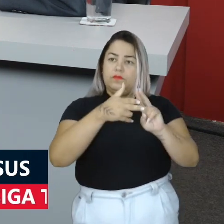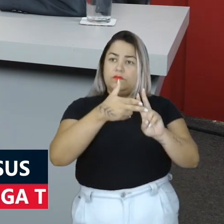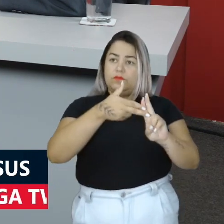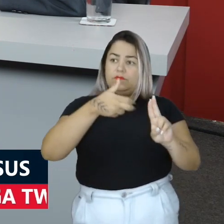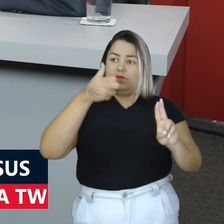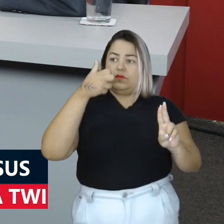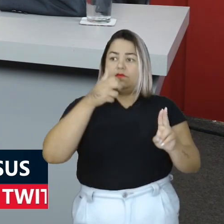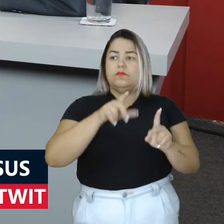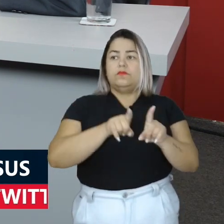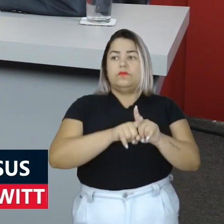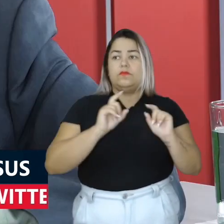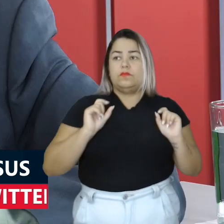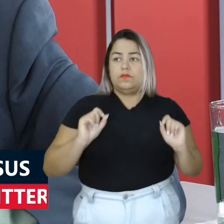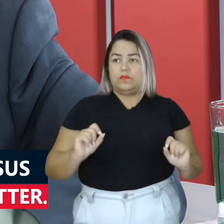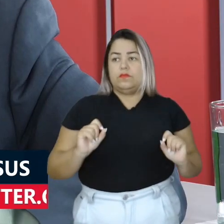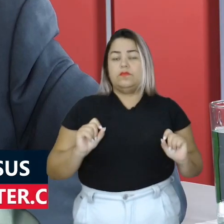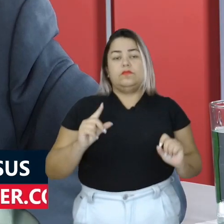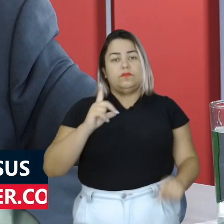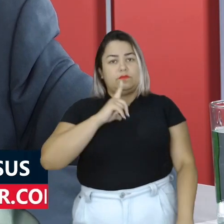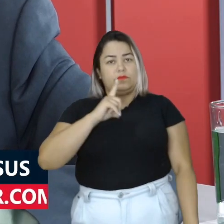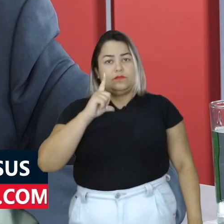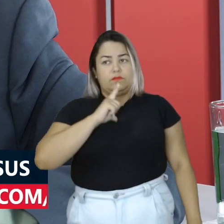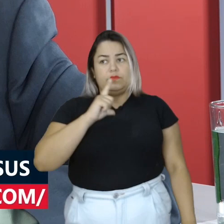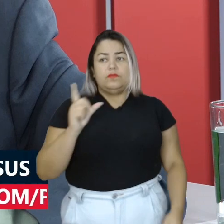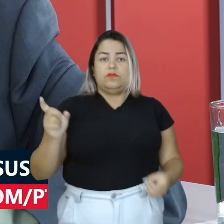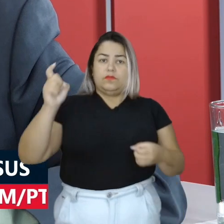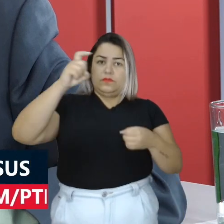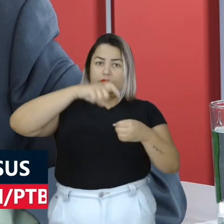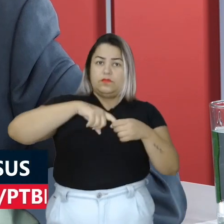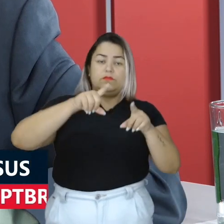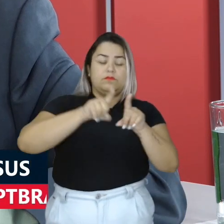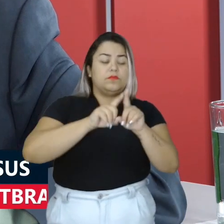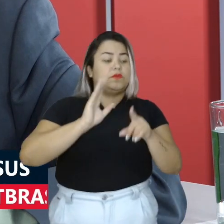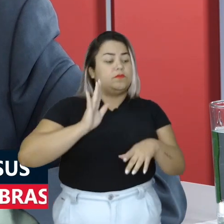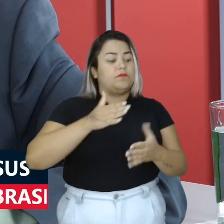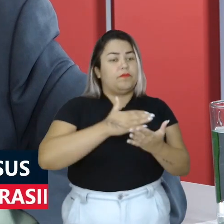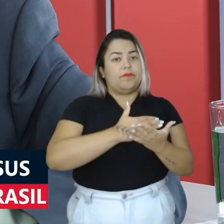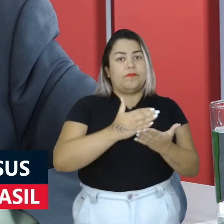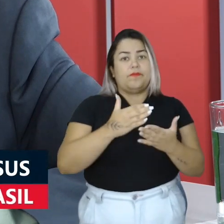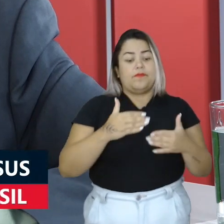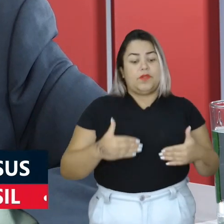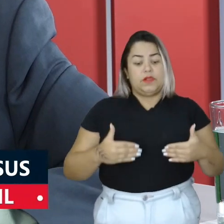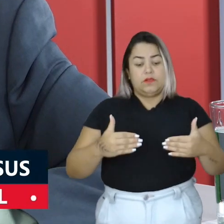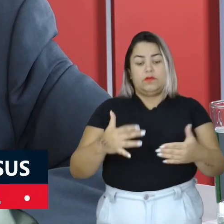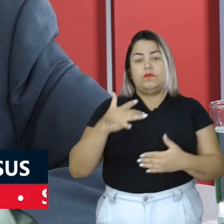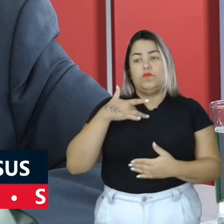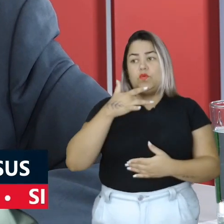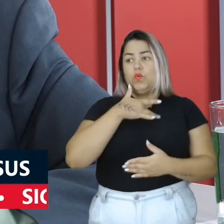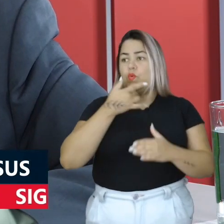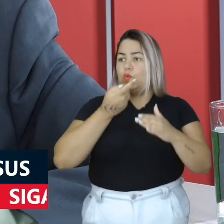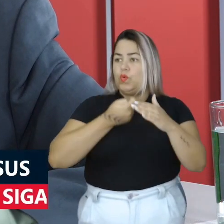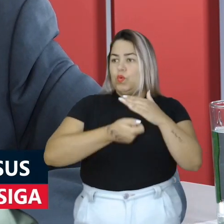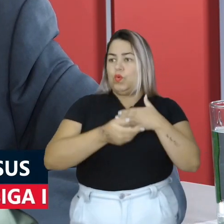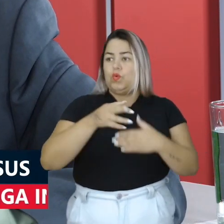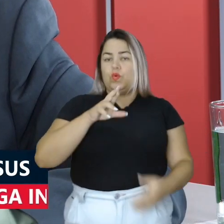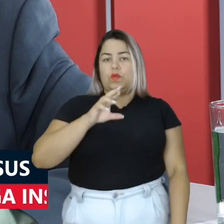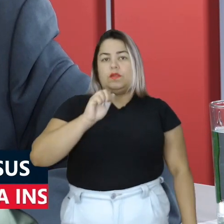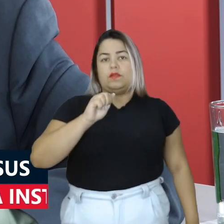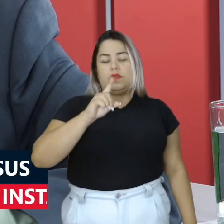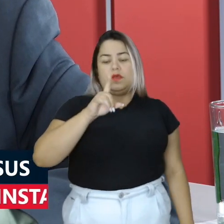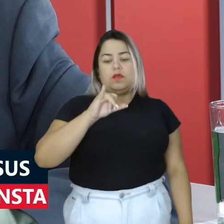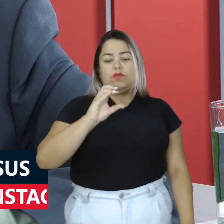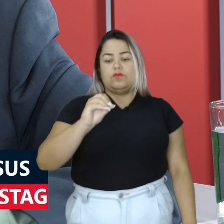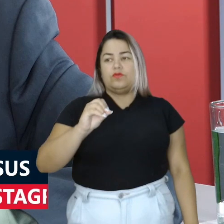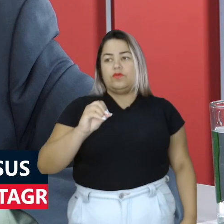né? Inclusive, teremos também a retomada, já começou a retomada pelo Ministério da Saúde, dos investimentos em radioterapia para